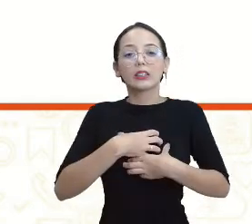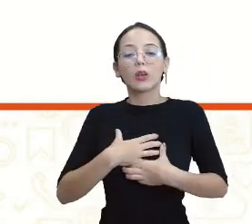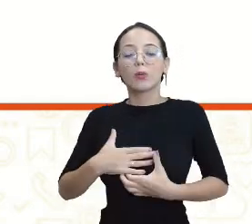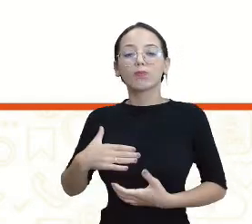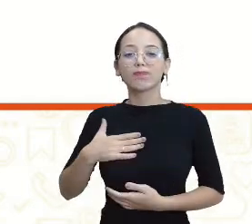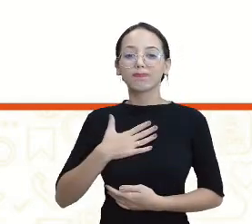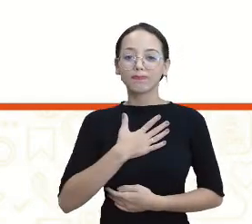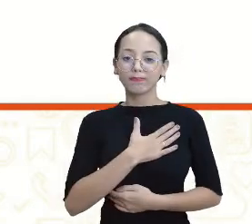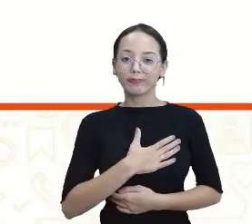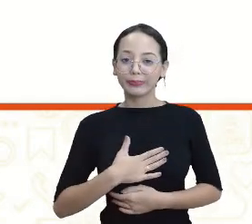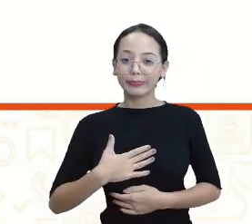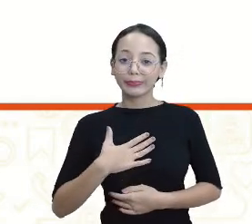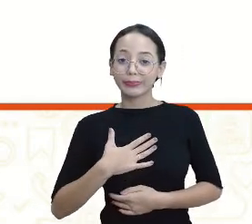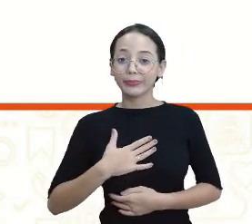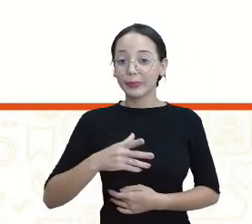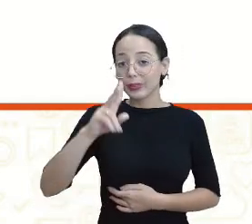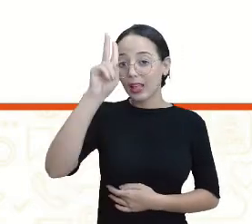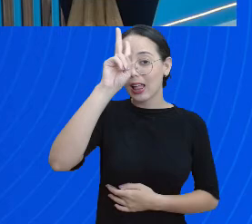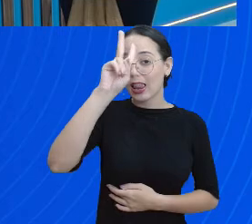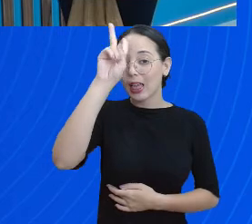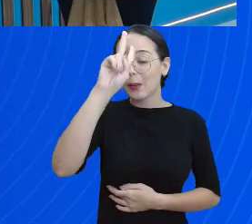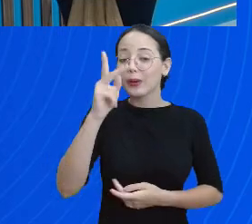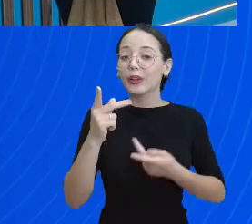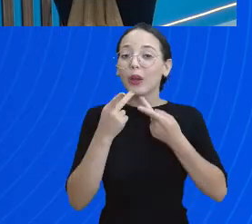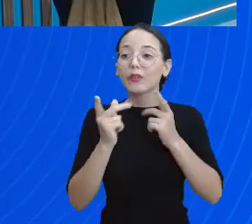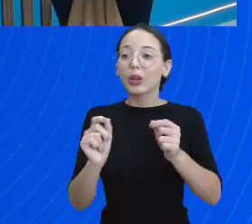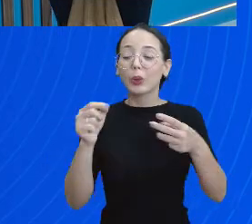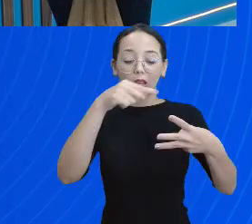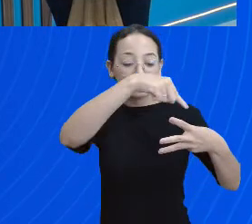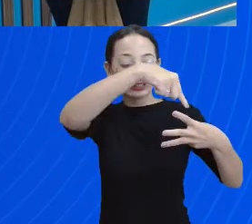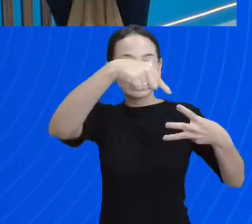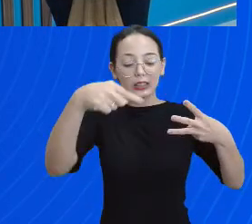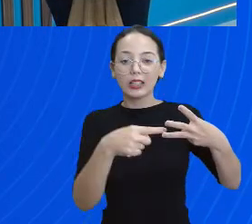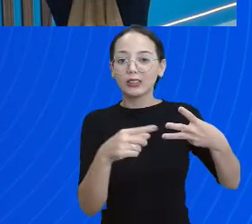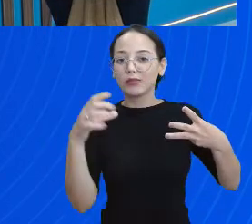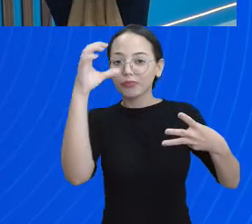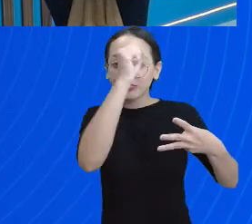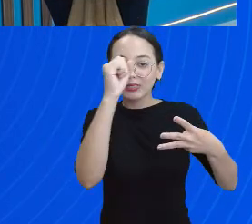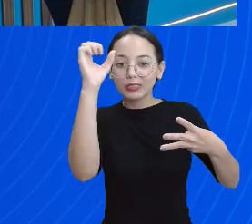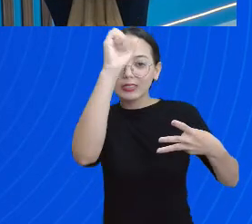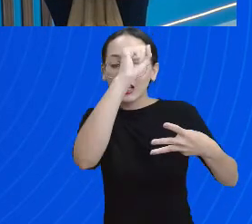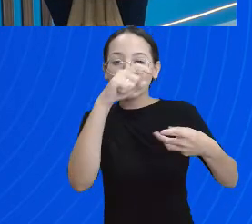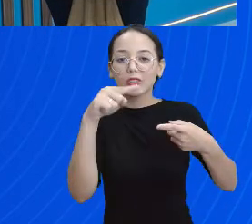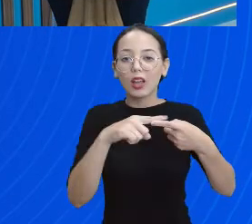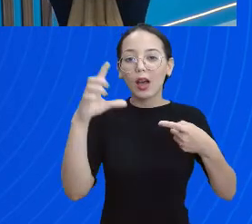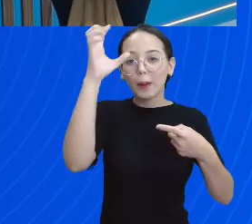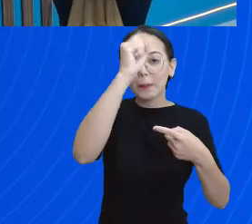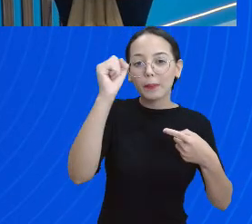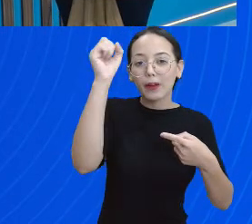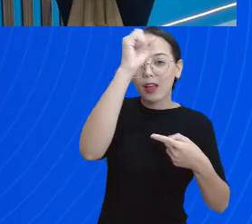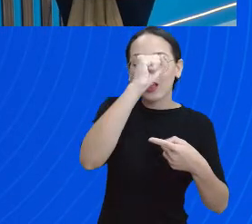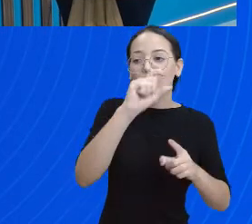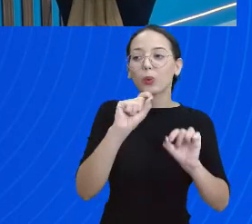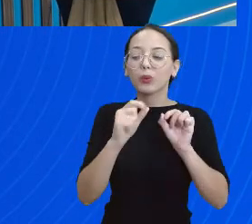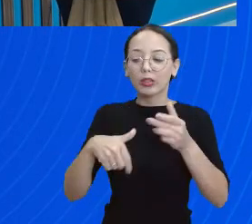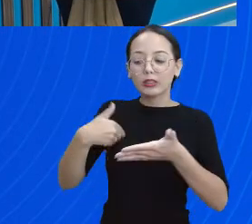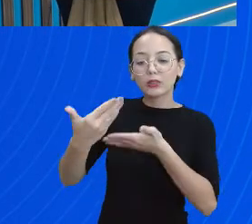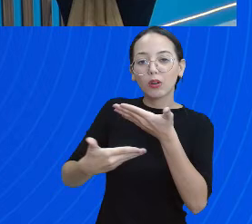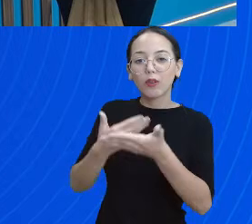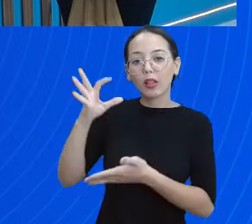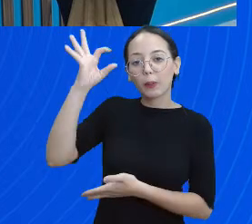prazer. E aí lembram que a gente falou da tríade da aprendizagem, né? A gente aprende quando a gente se